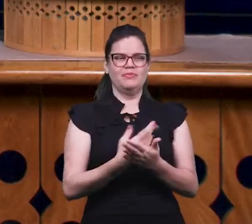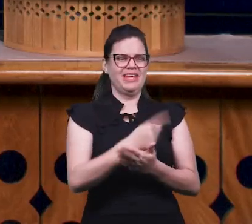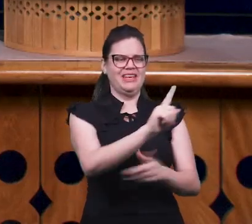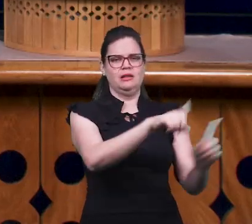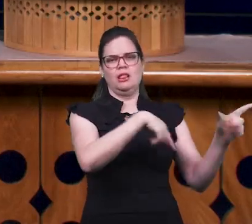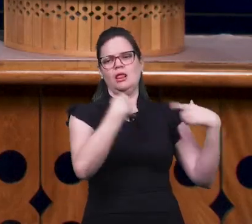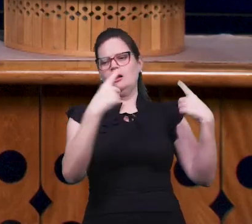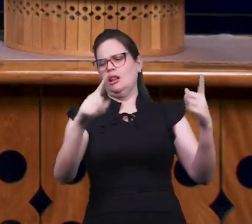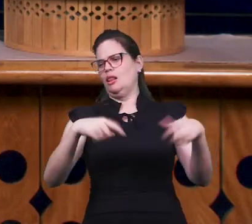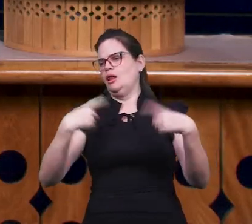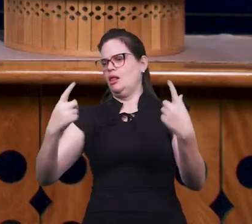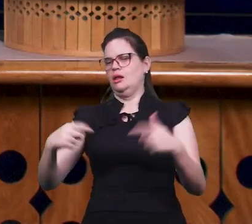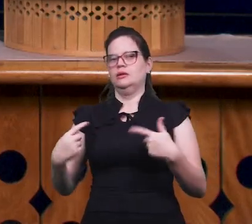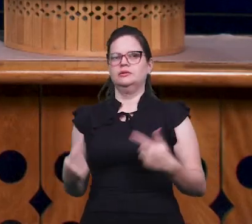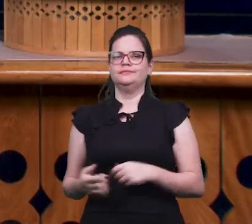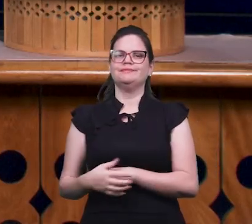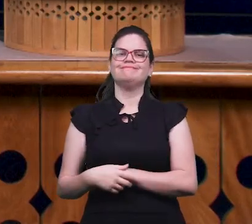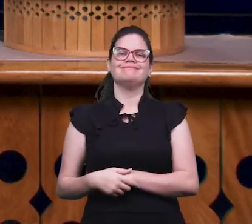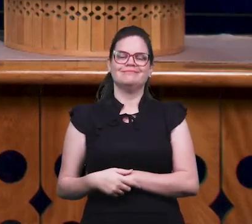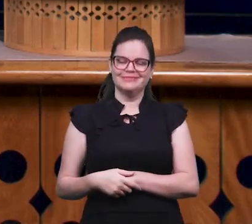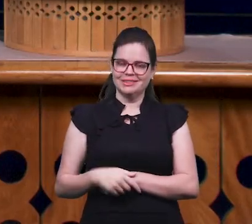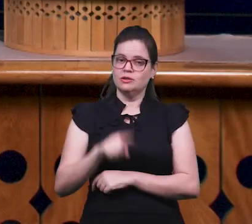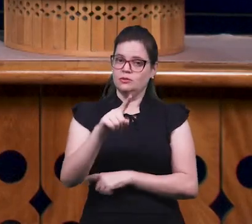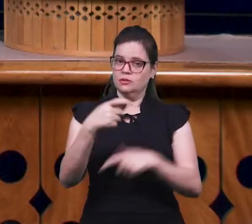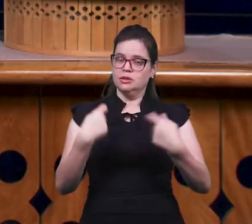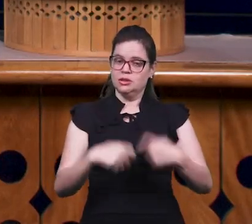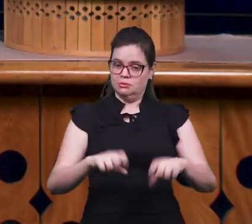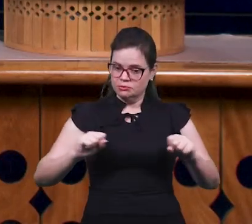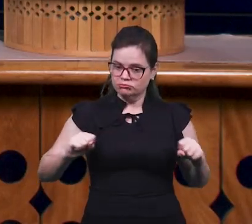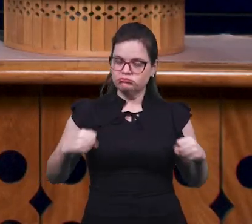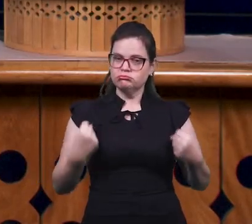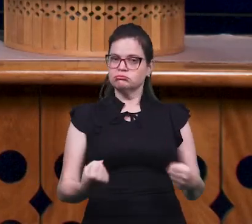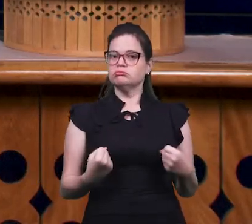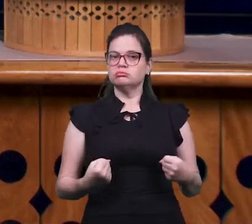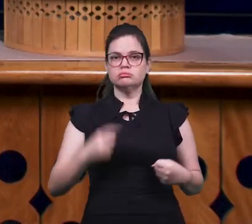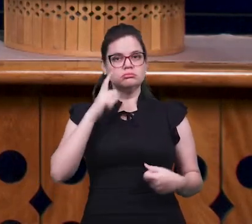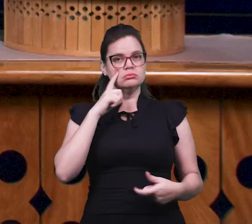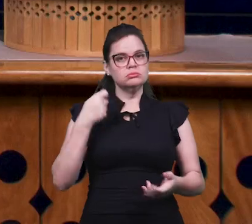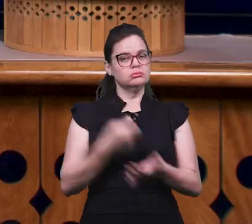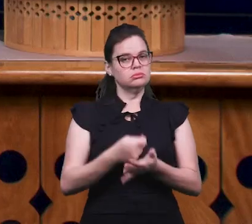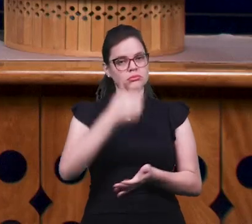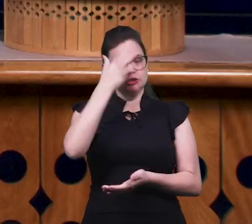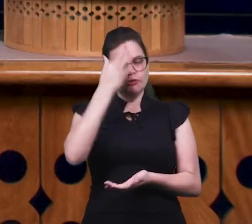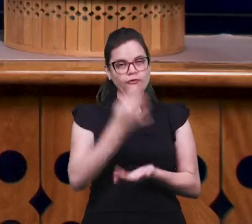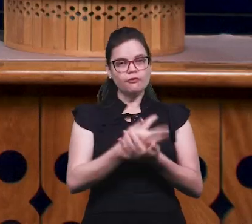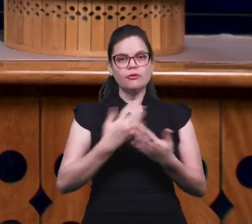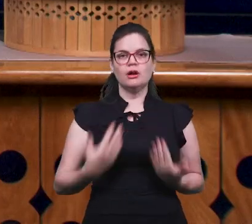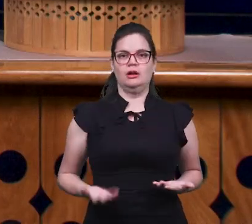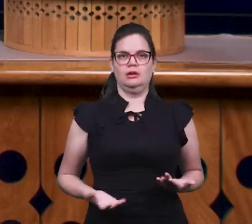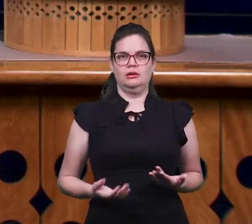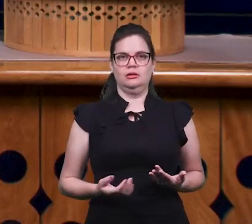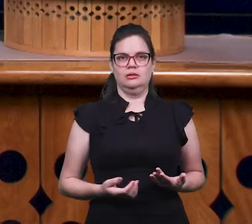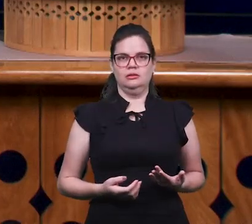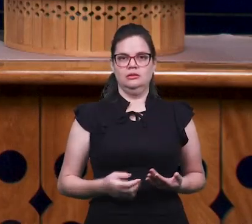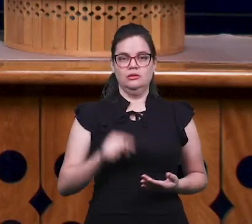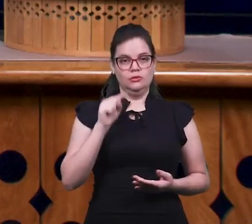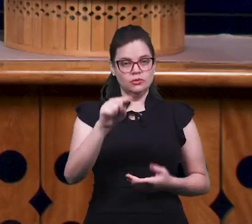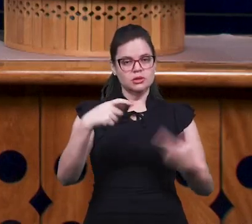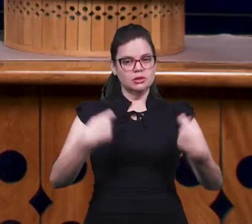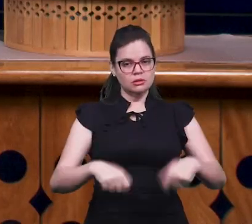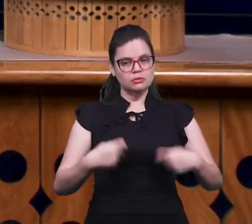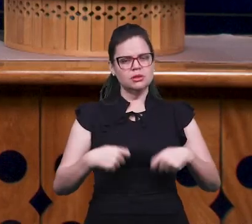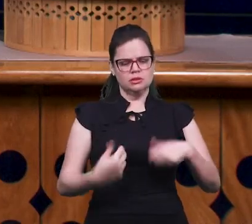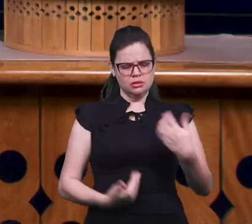me atacam de todo lado. Falei, meu irmão, você tem que tomar uma posição. Posição de fé. Você vai colocar